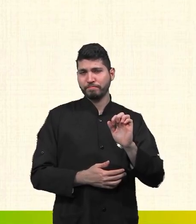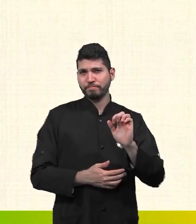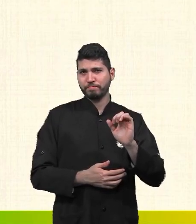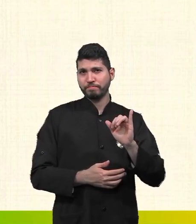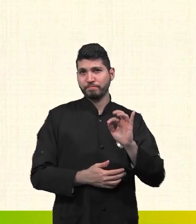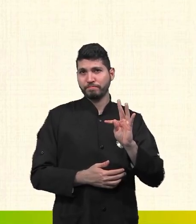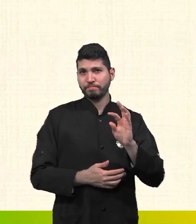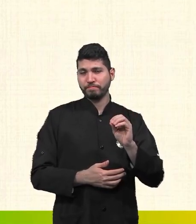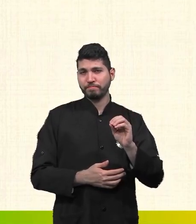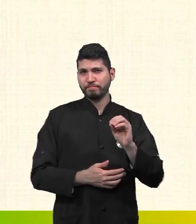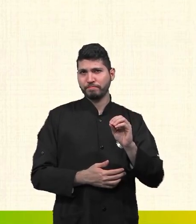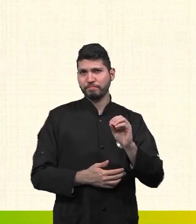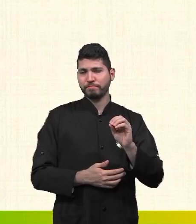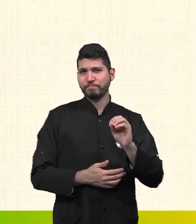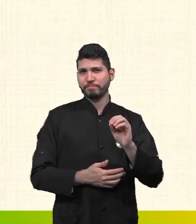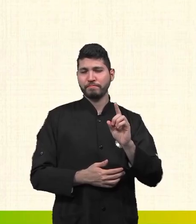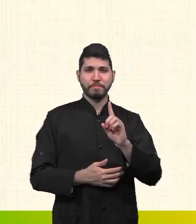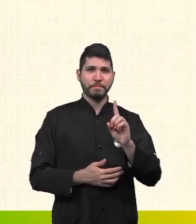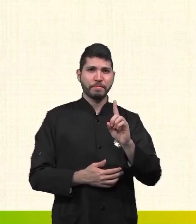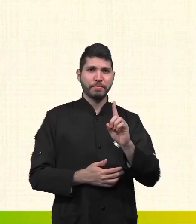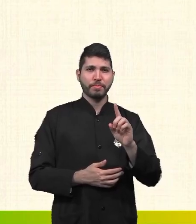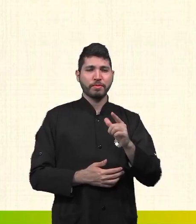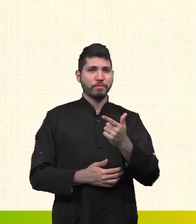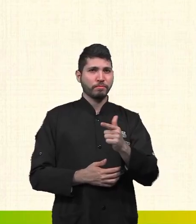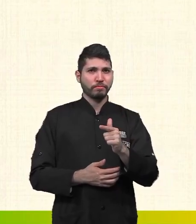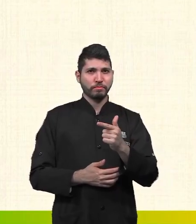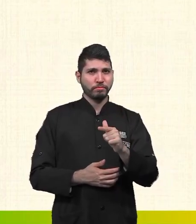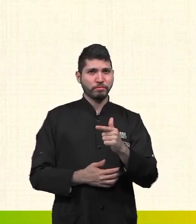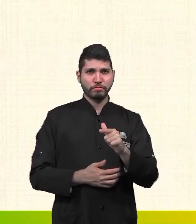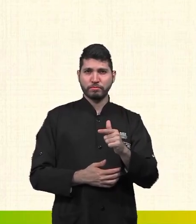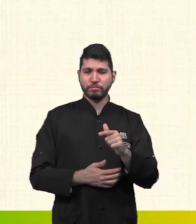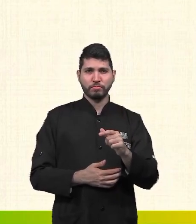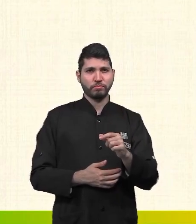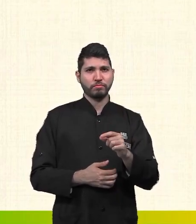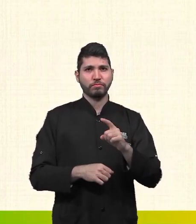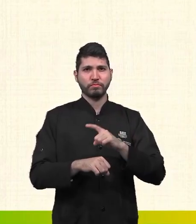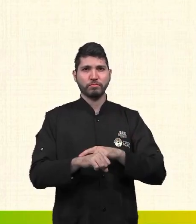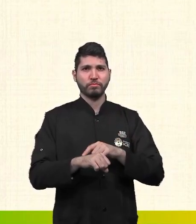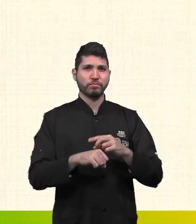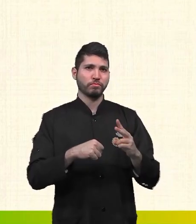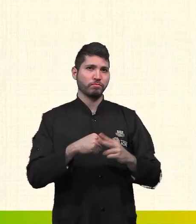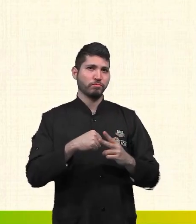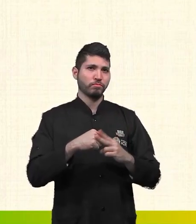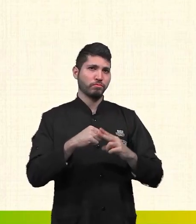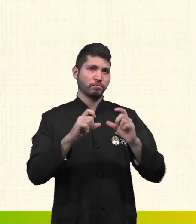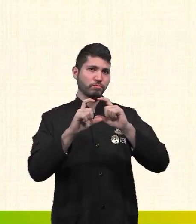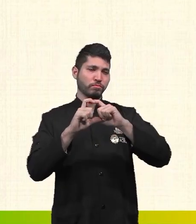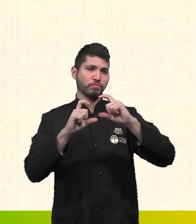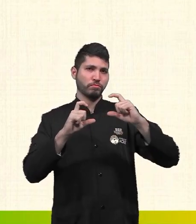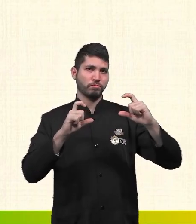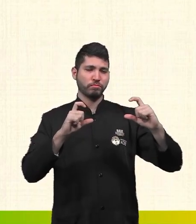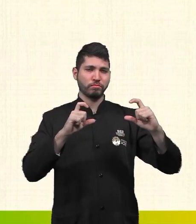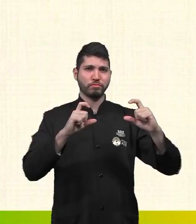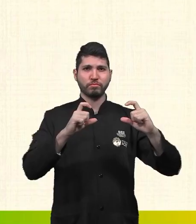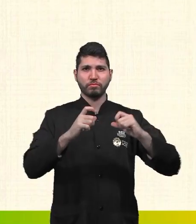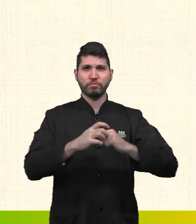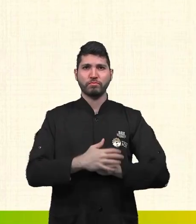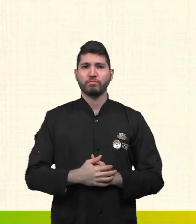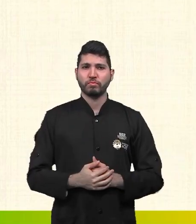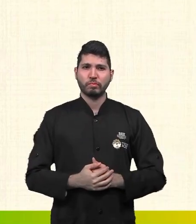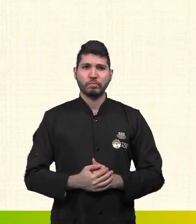Não, nesse caso nós não temos a presença desse tempo verbal na tirinha. Então, nesse caso aqui não